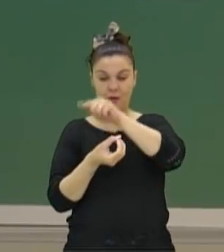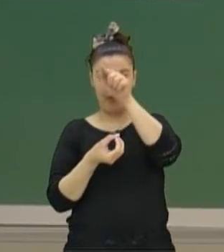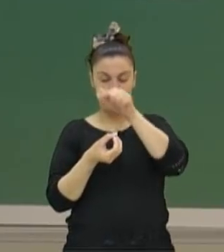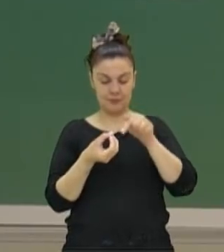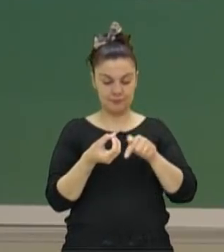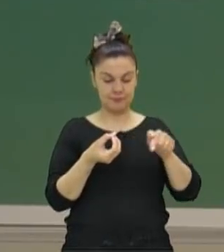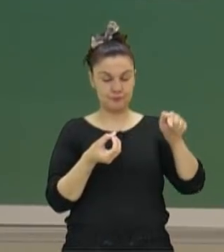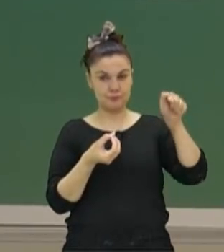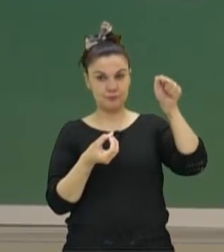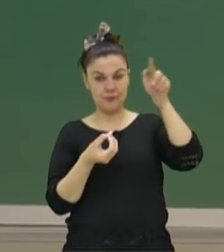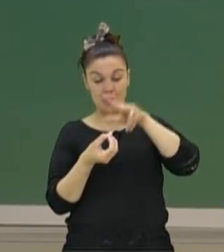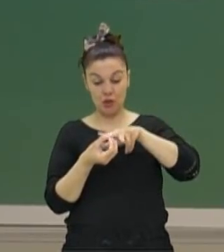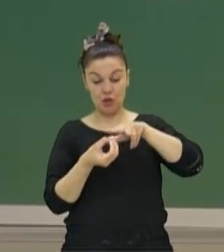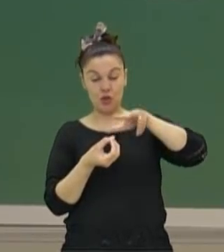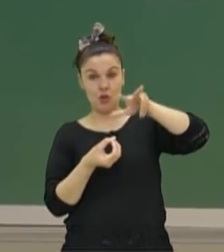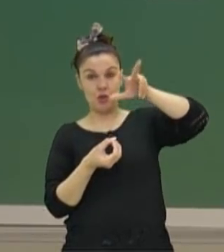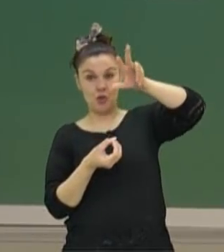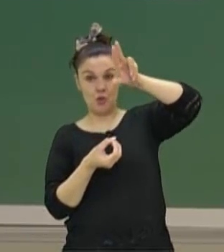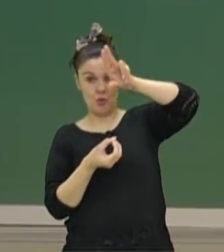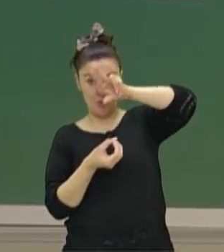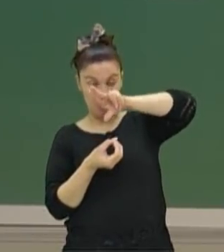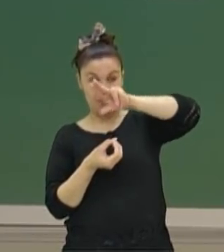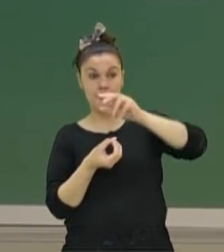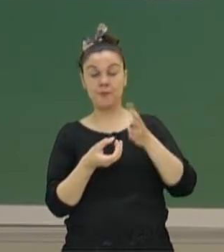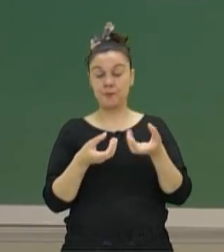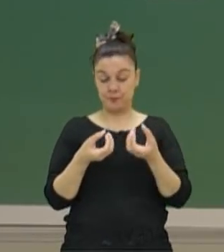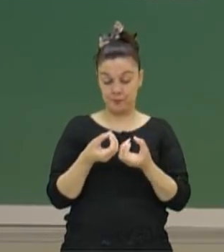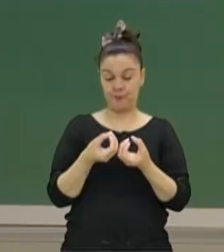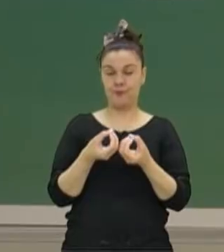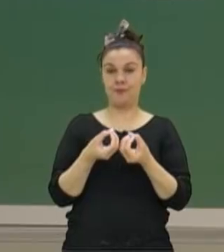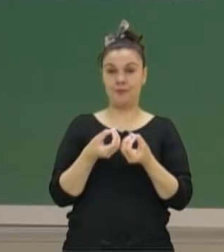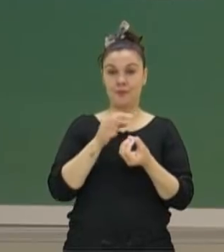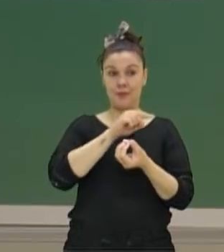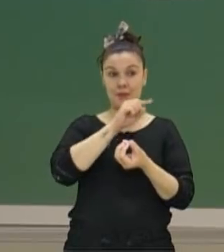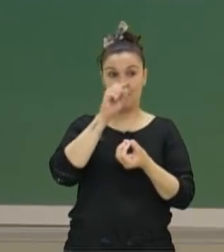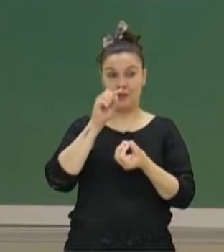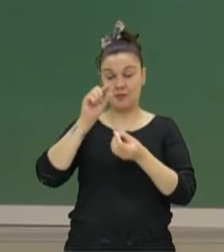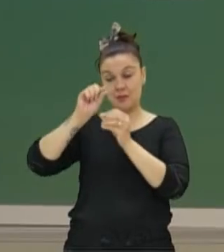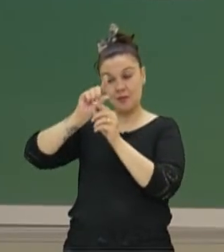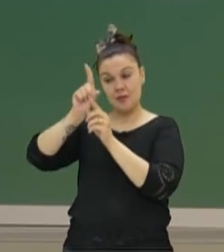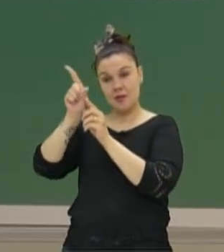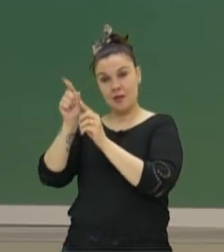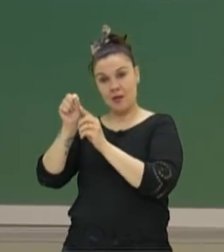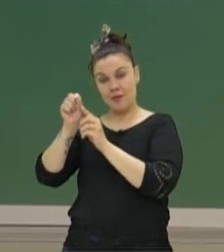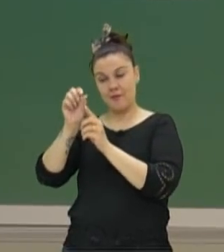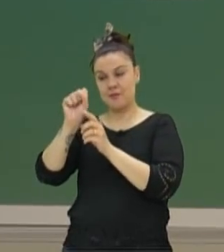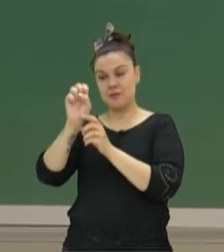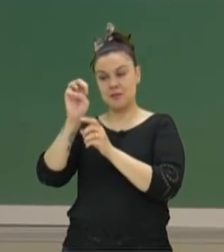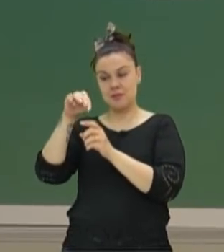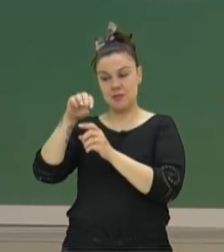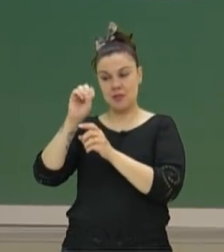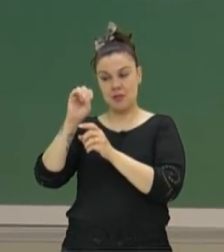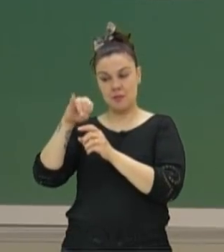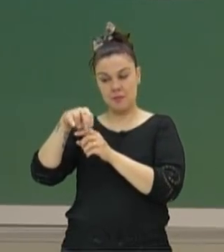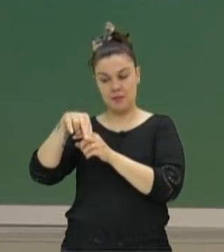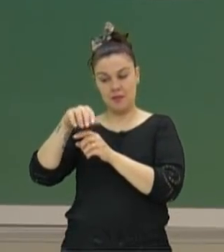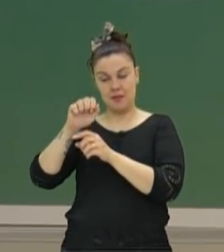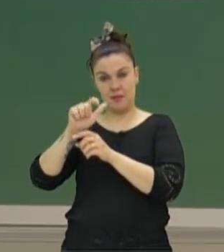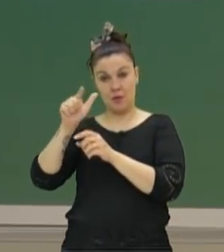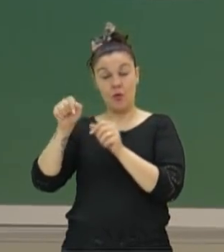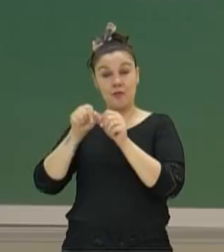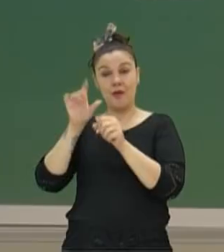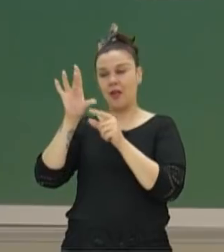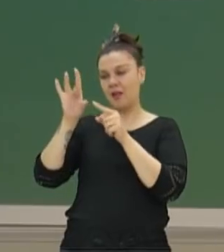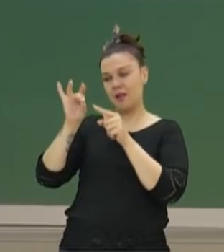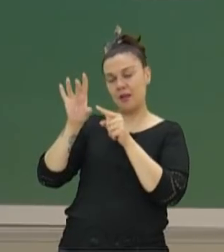que são dois também, né, que conduzem os espermatozoides. As vesículas ou glândulas seminais, onde acontece a